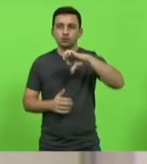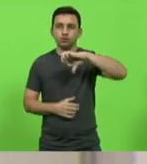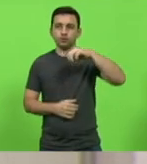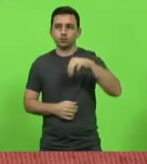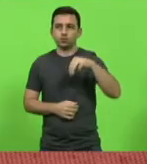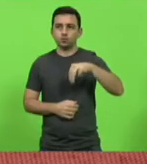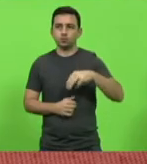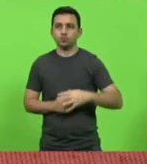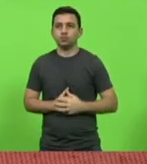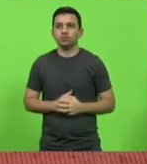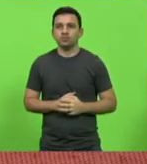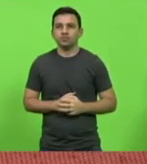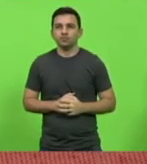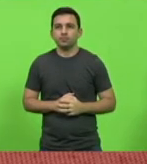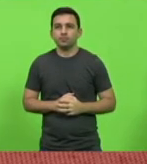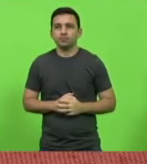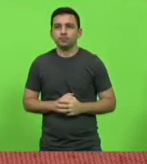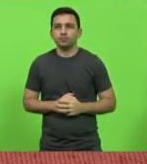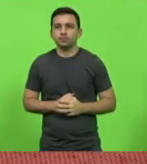minutos